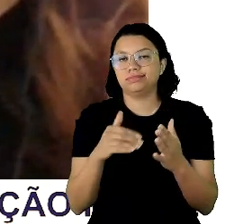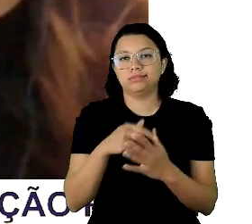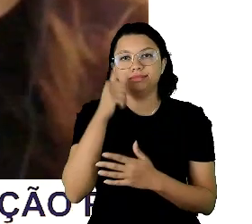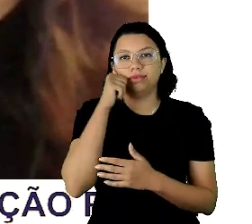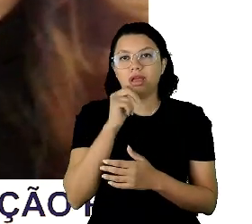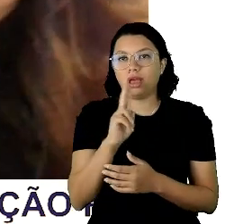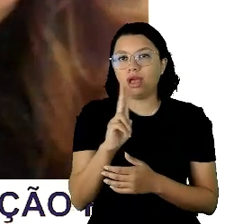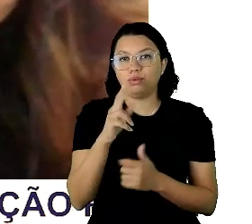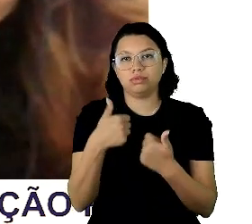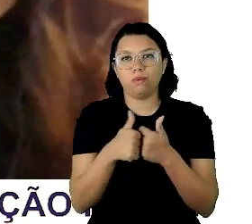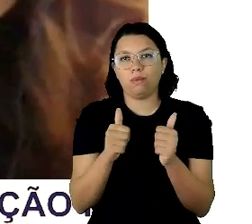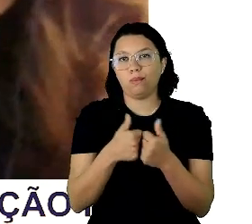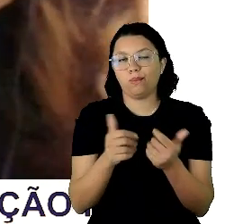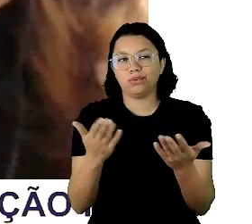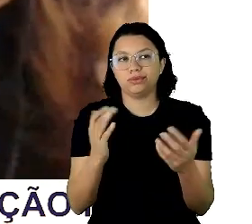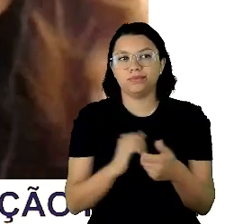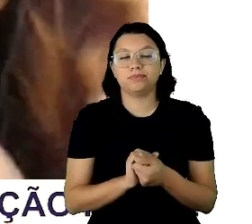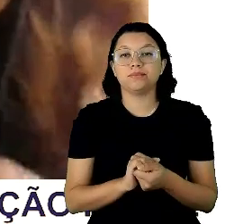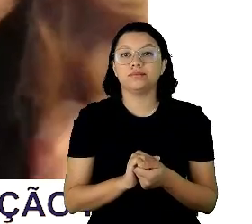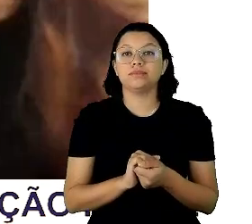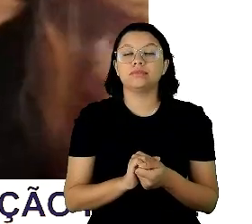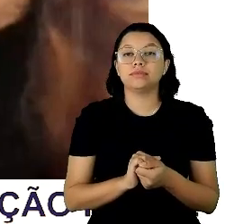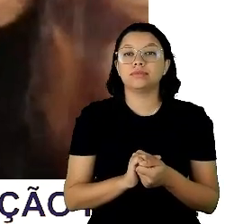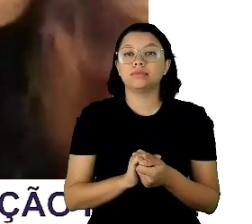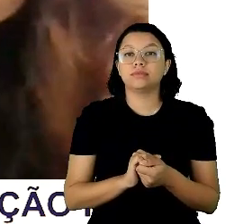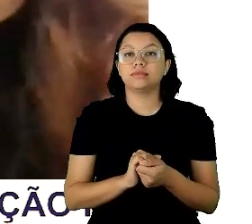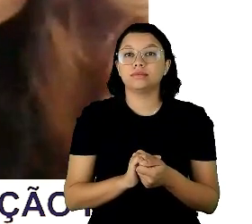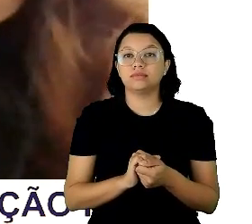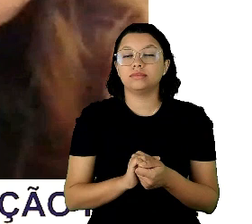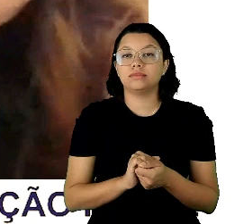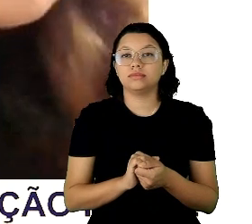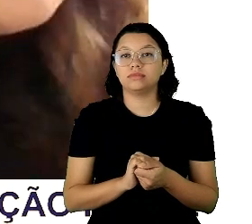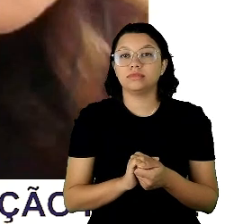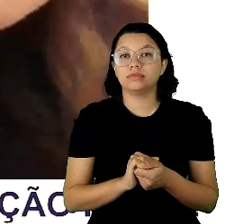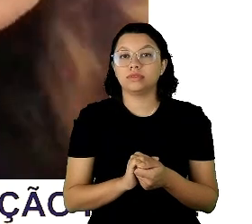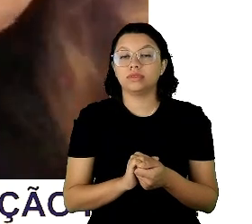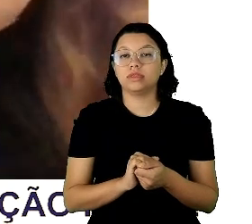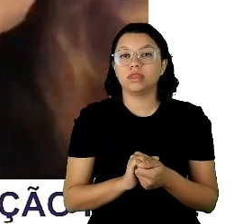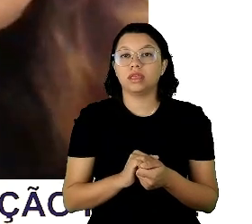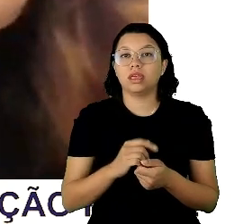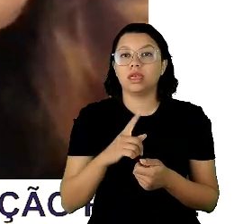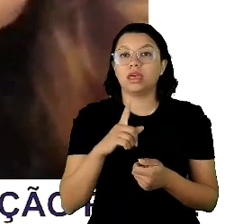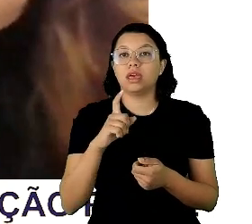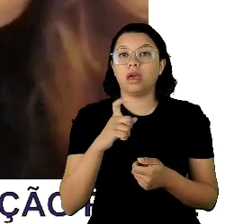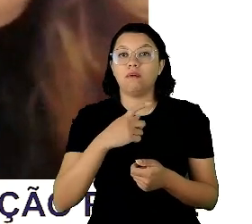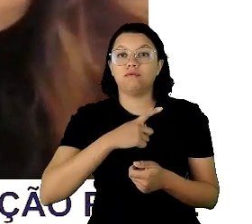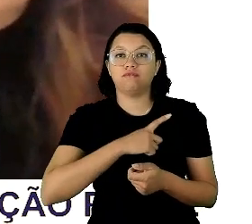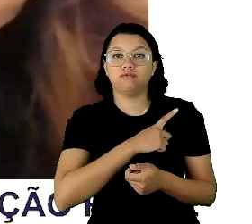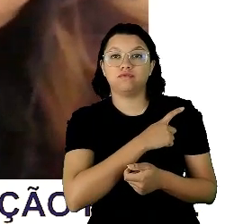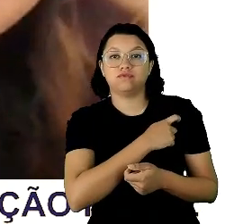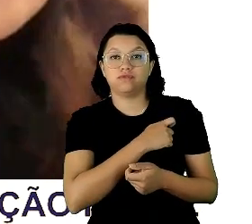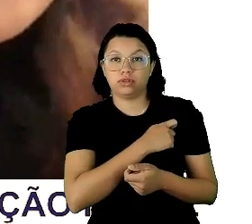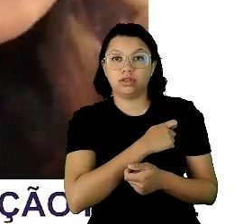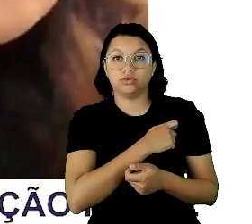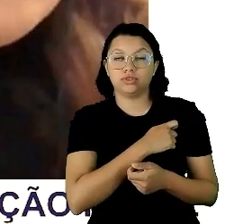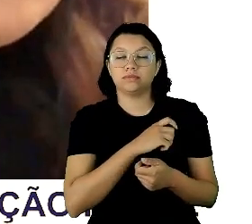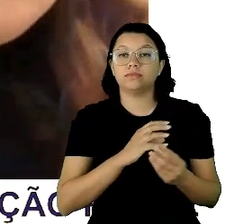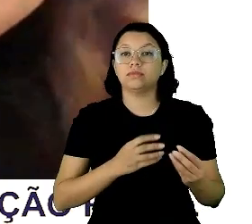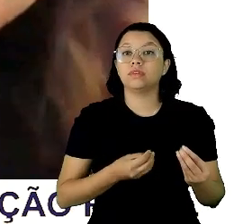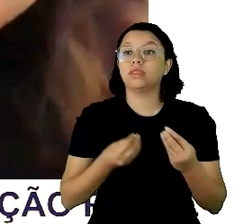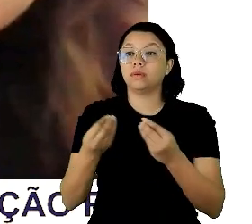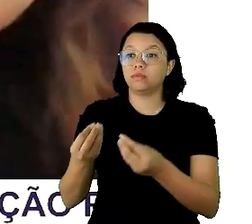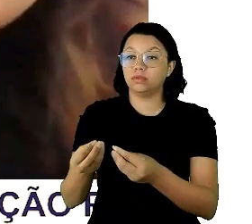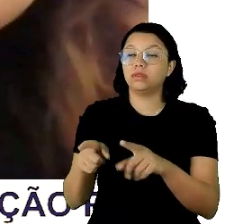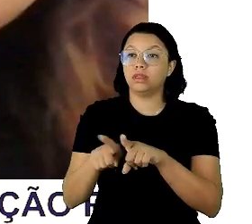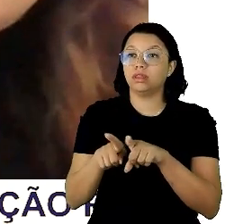público. Eu passei esse alfinete de gancho, não é o mesmo alfinete de gancho, obviamente, mas eu também passei isso para minha sobrinha.